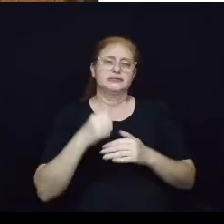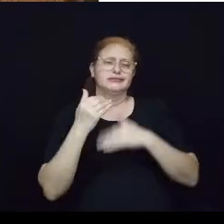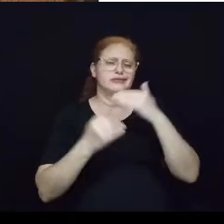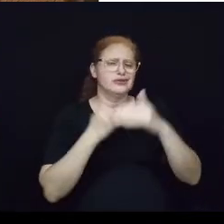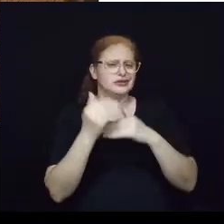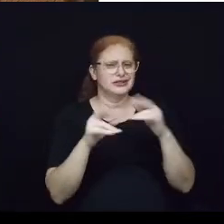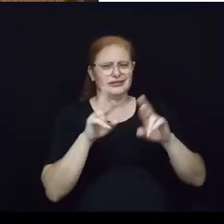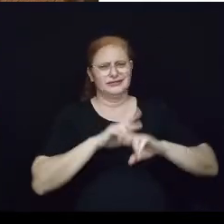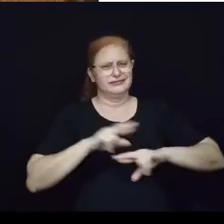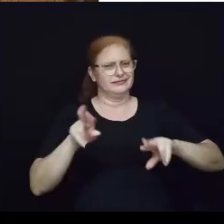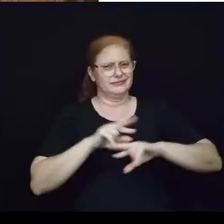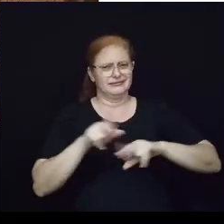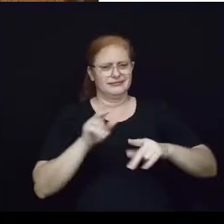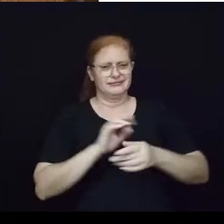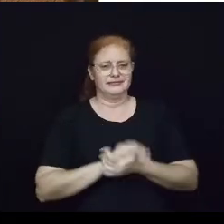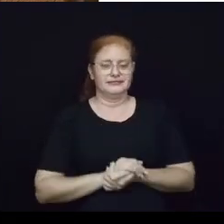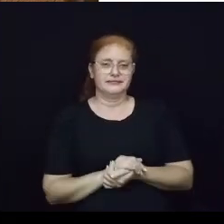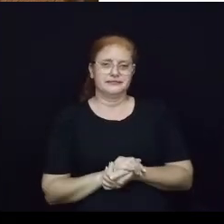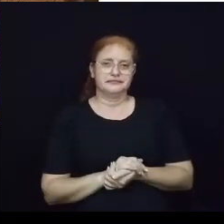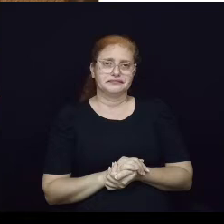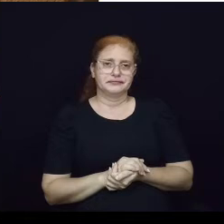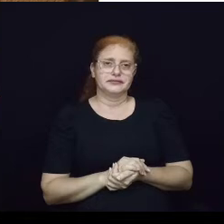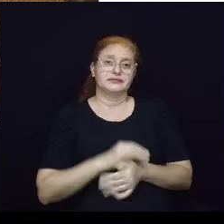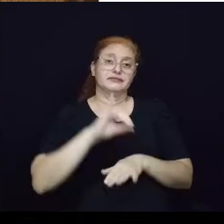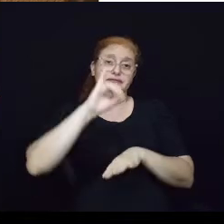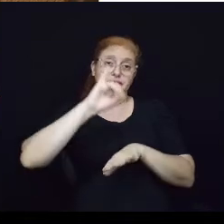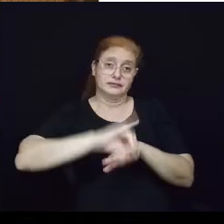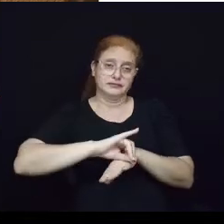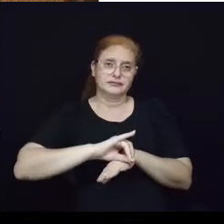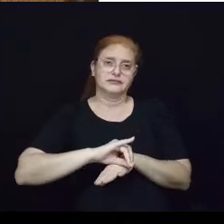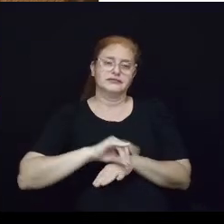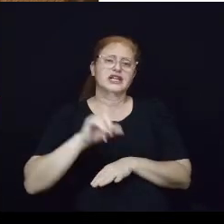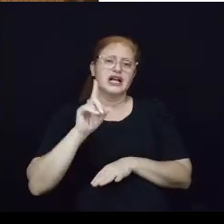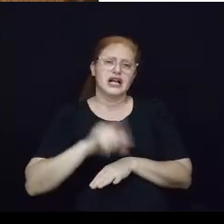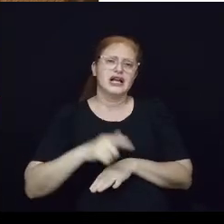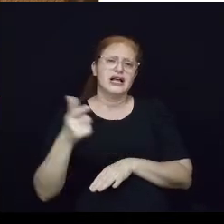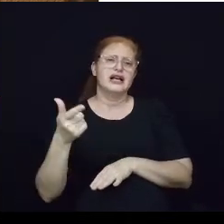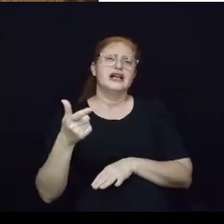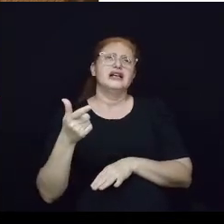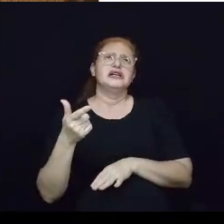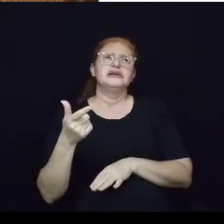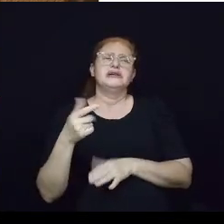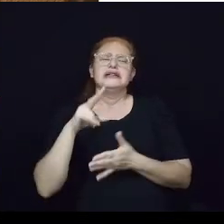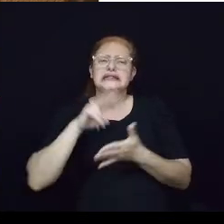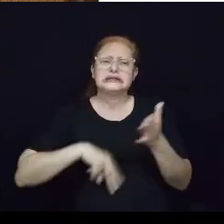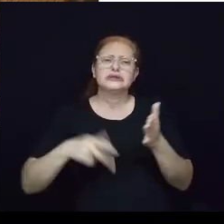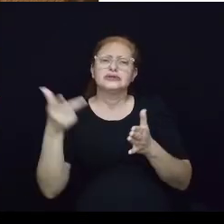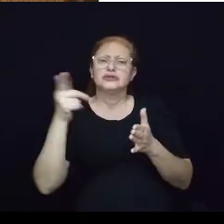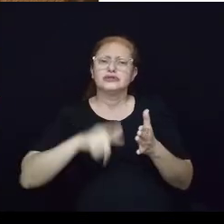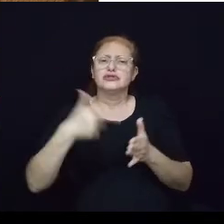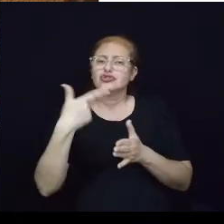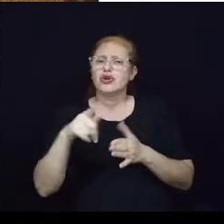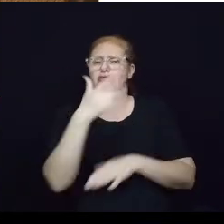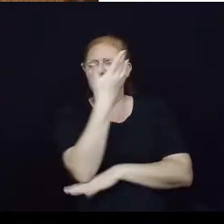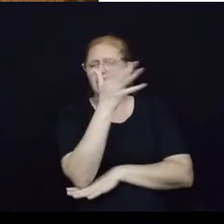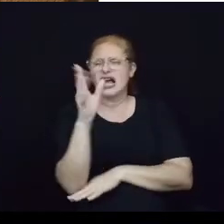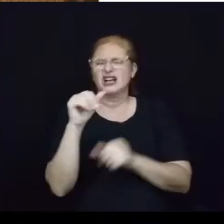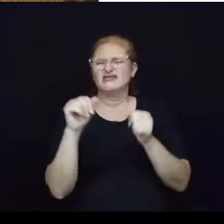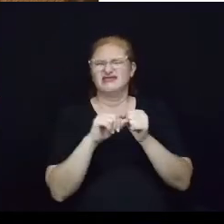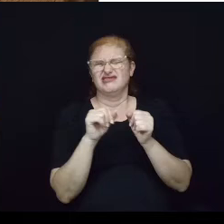processo é diferente. Essa peça ela é uma releitura de uma outra árvore que eu já fiz há